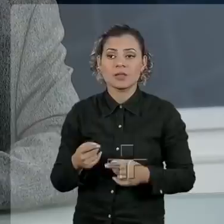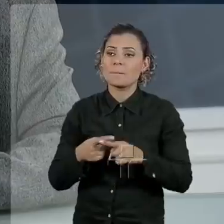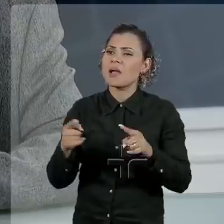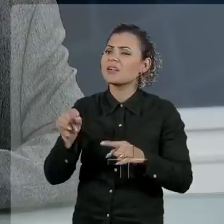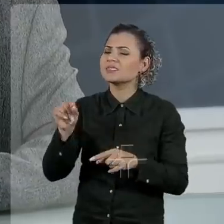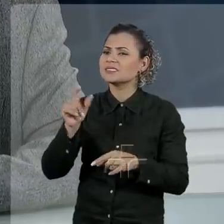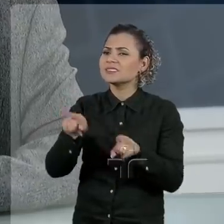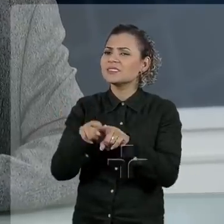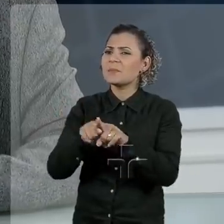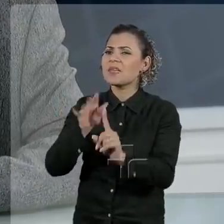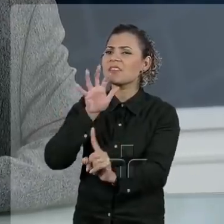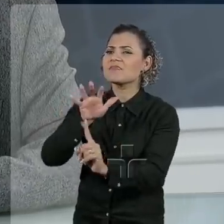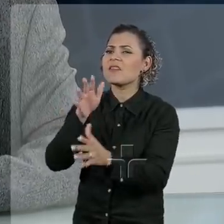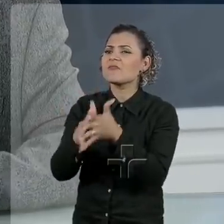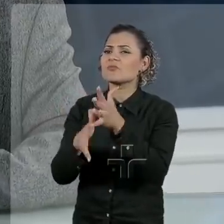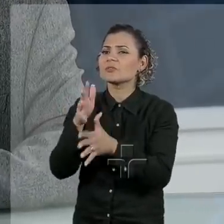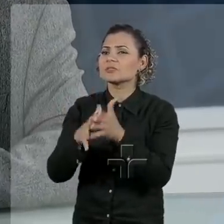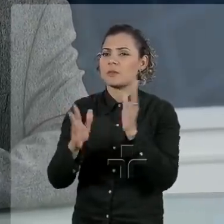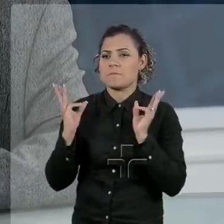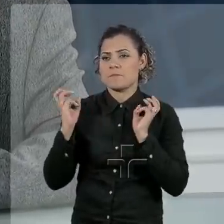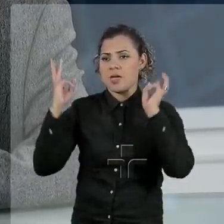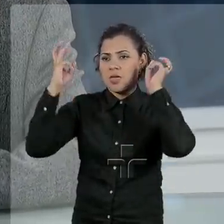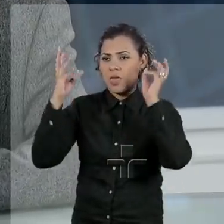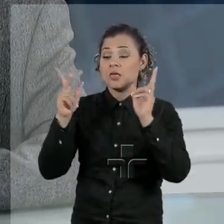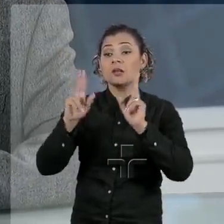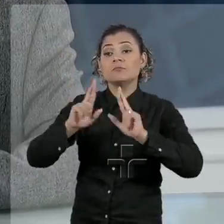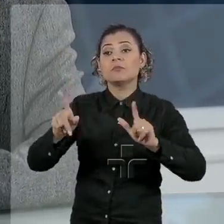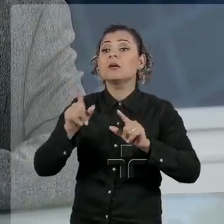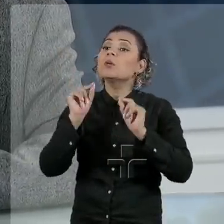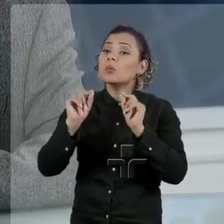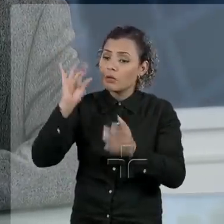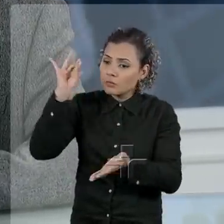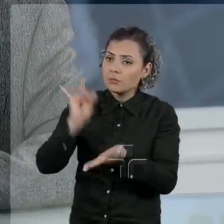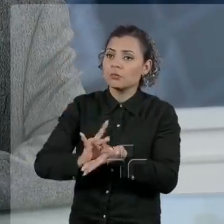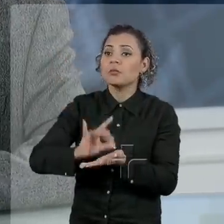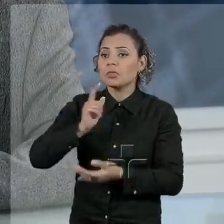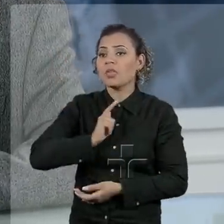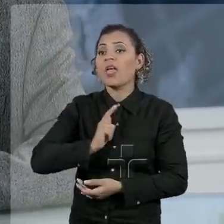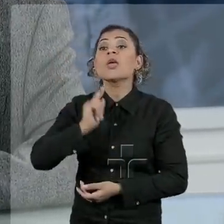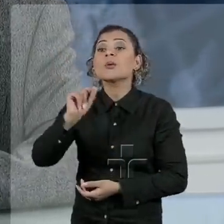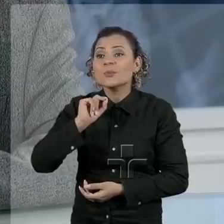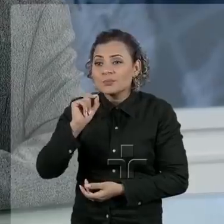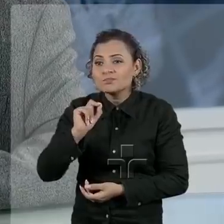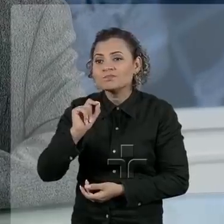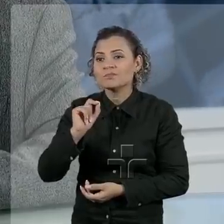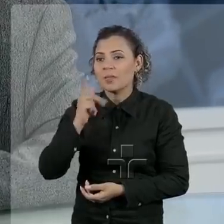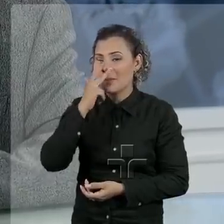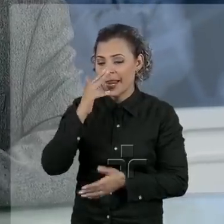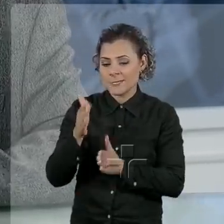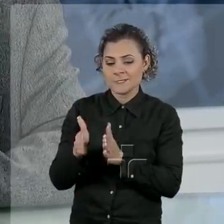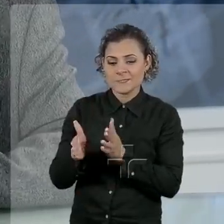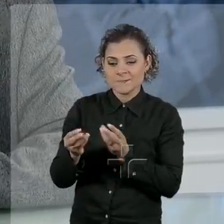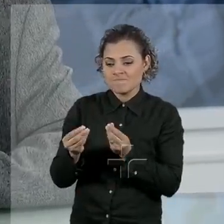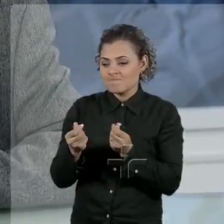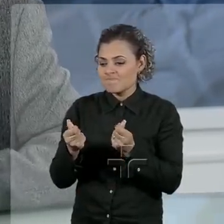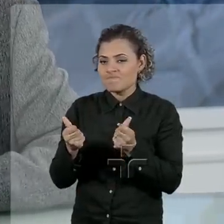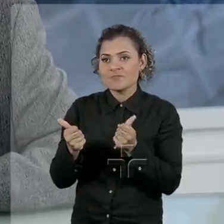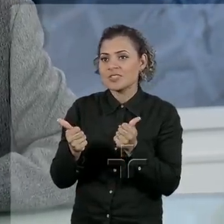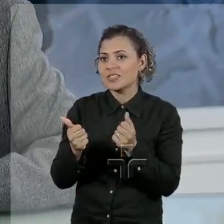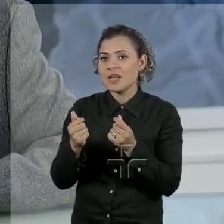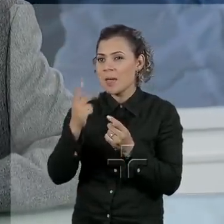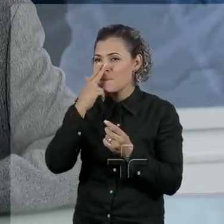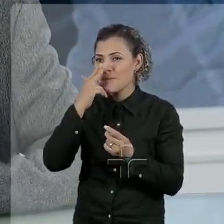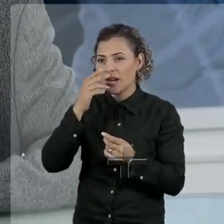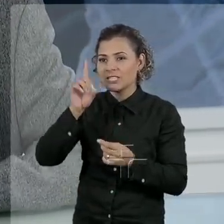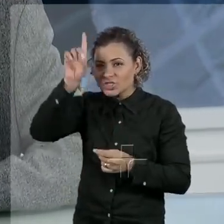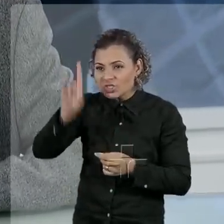interferência na investigação da Marielle, como se existisse, de fato, um espaço assim, de vácuo no Estado de Direito no